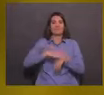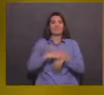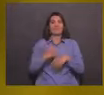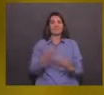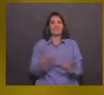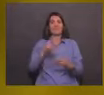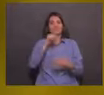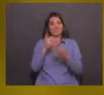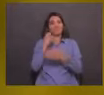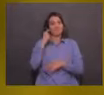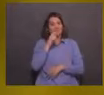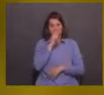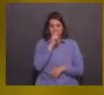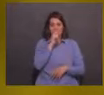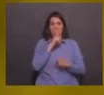morte. Amém.